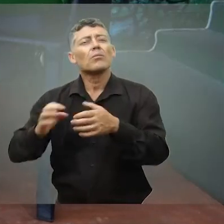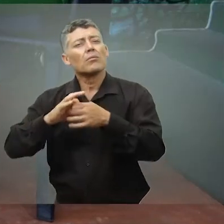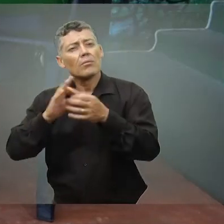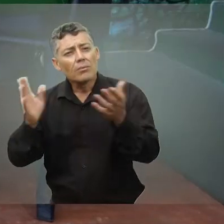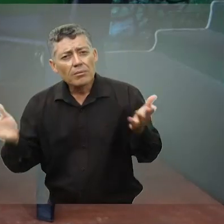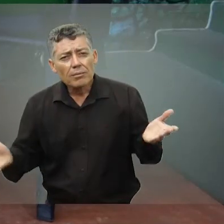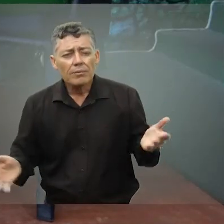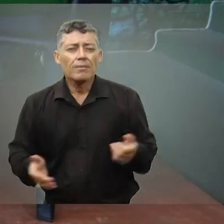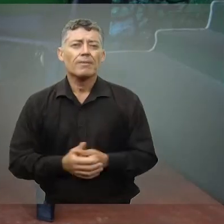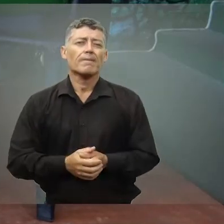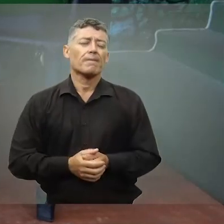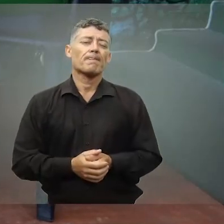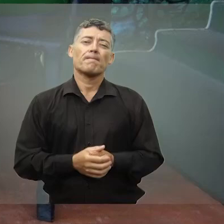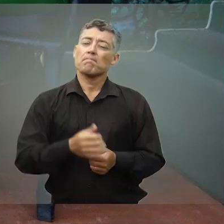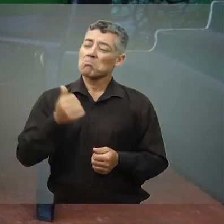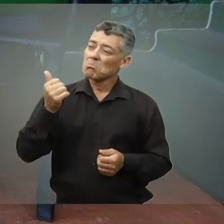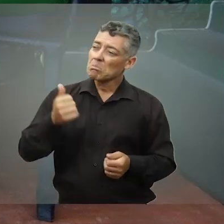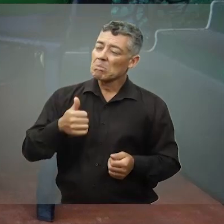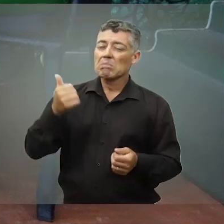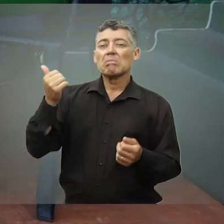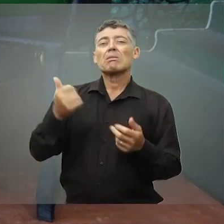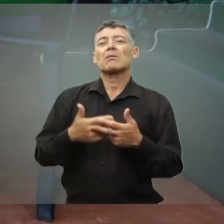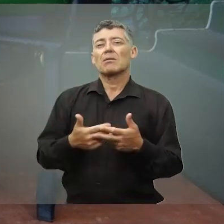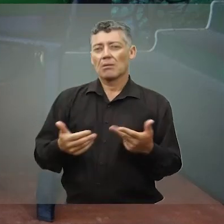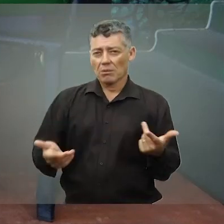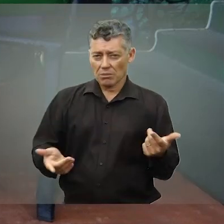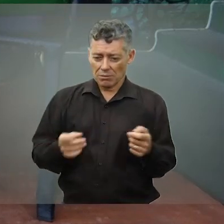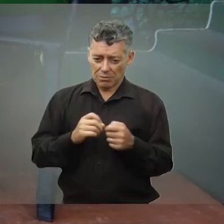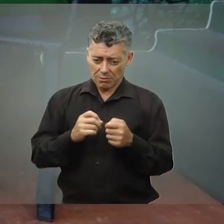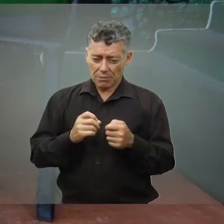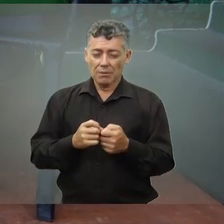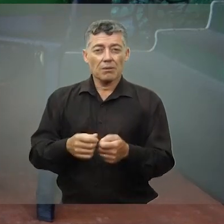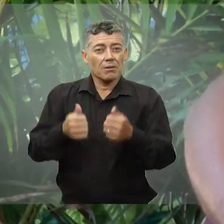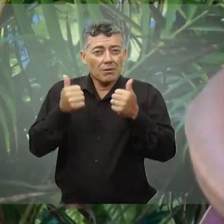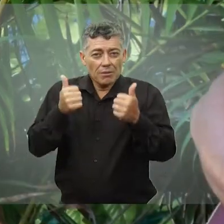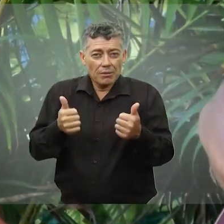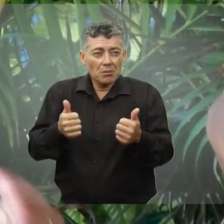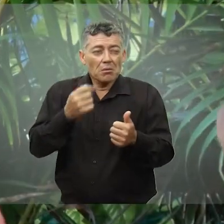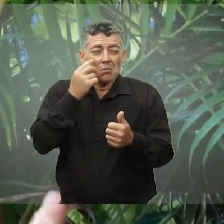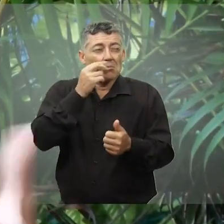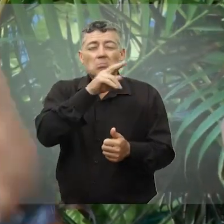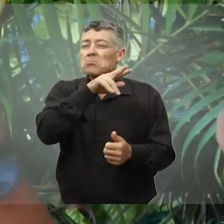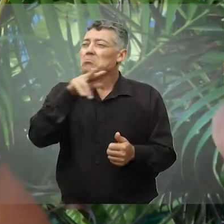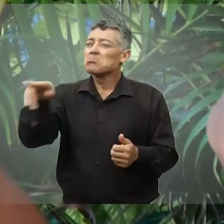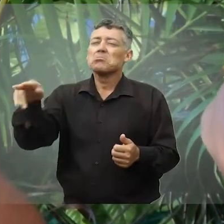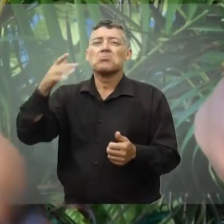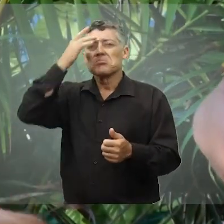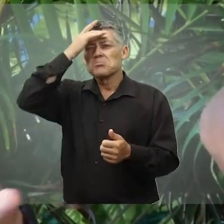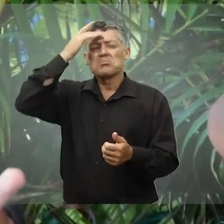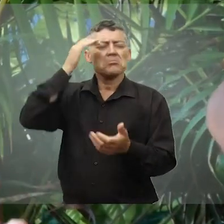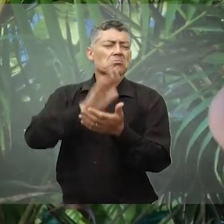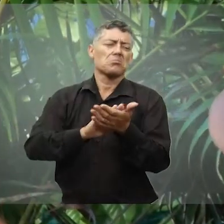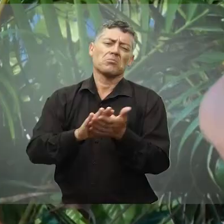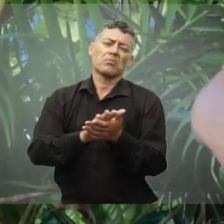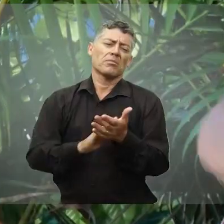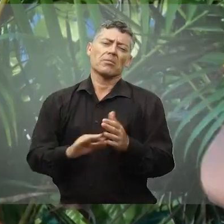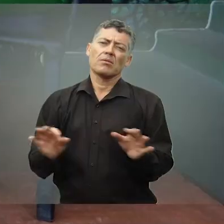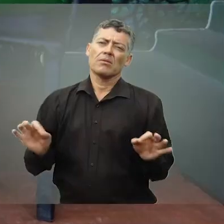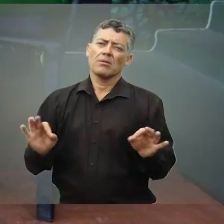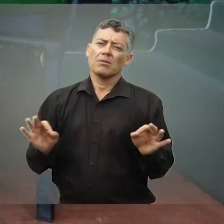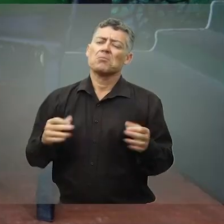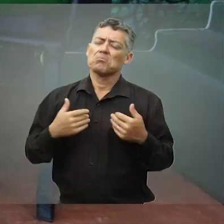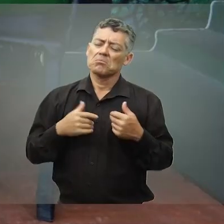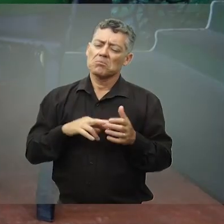Olha aí, essa é a melhor coisa, né? Eu acho que a gente tem que fazer o bem realmente sem olhar a quem. Então, Essa música, eu particularmente me identifico